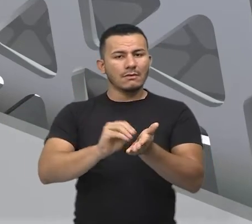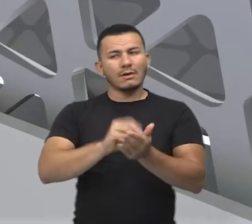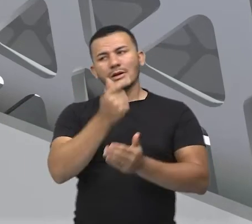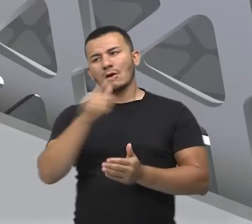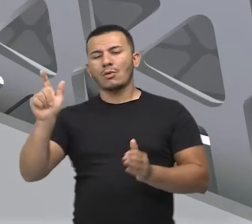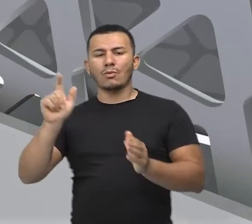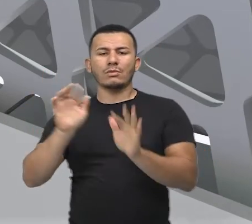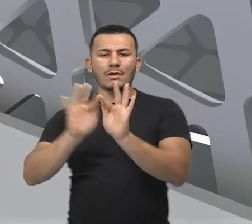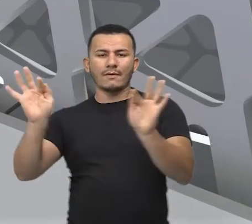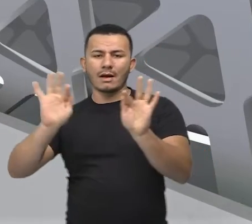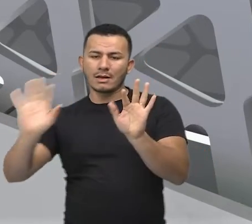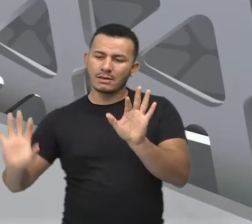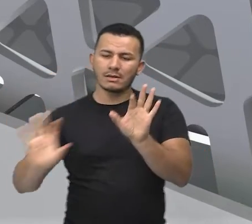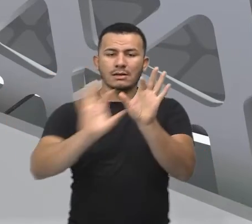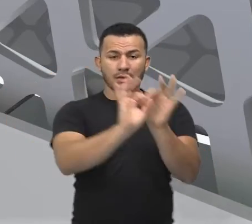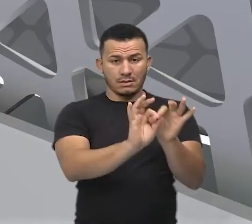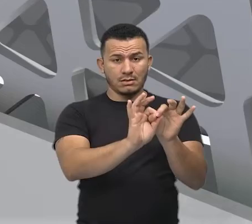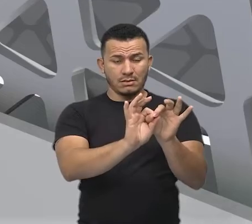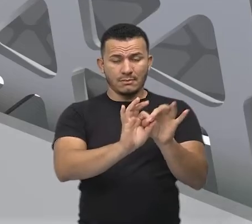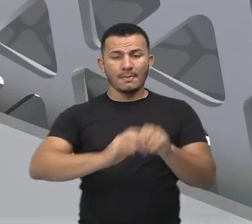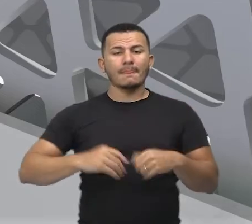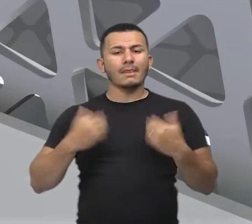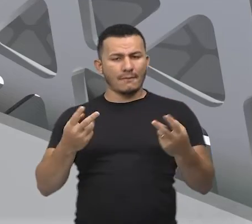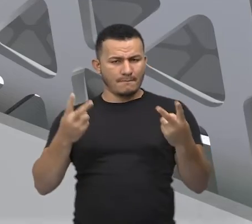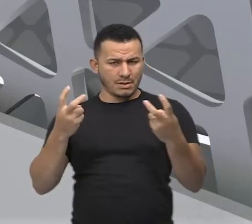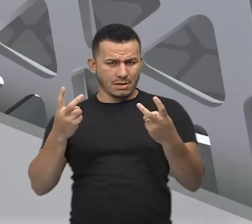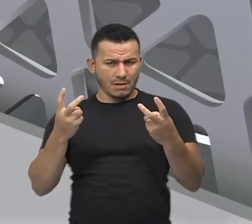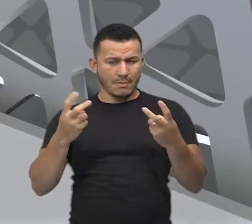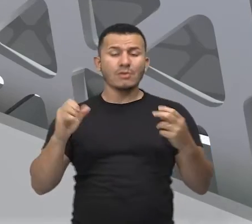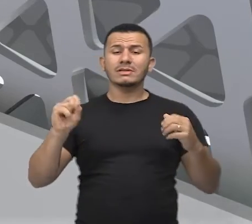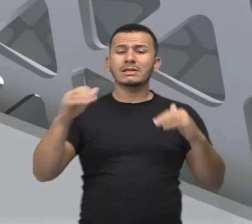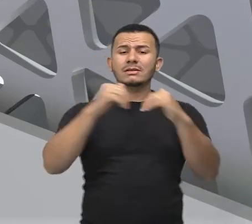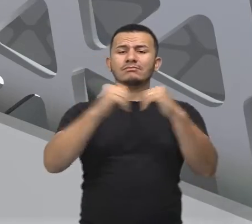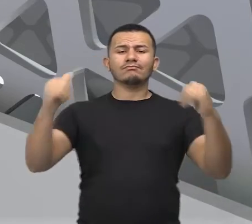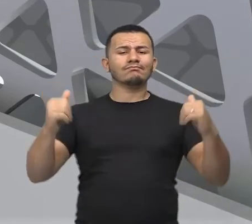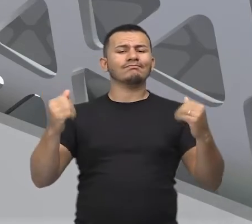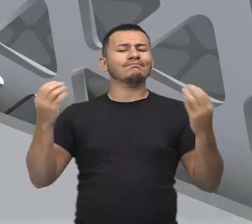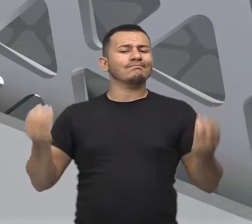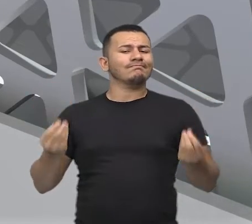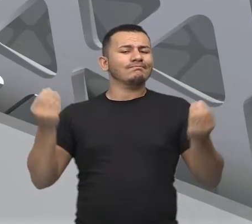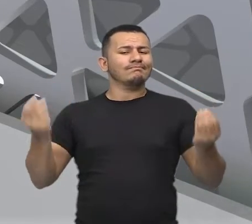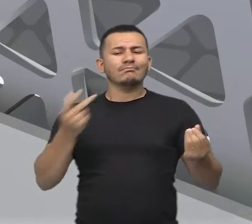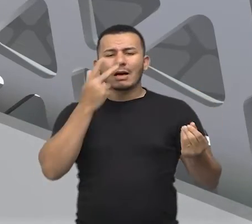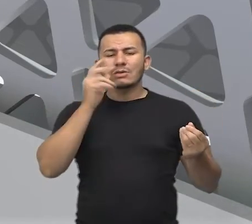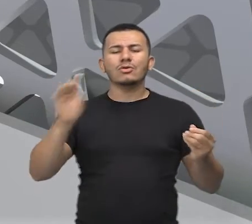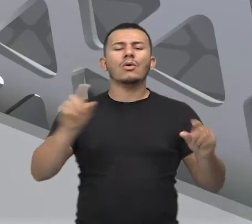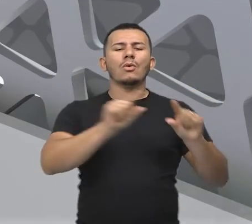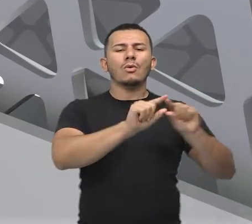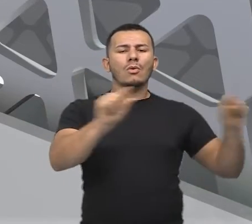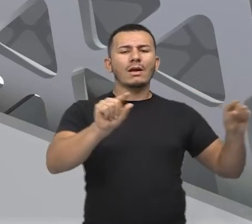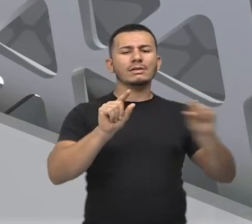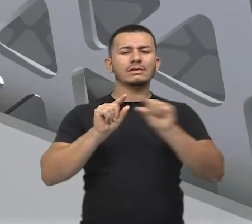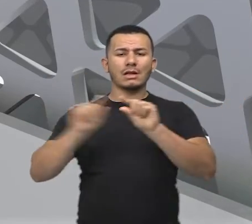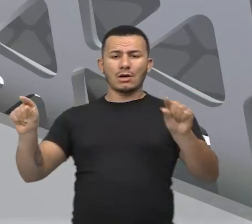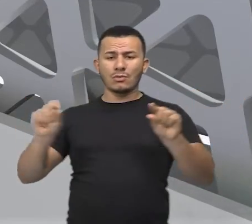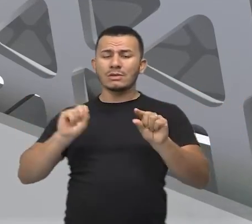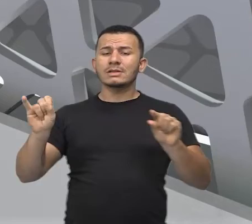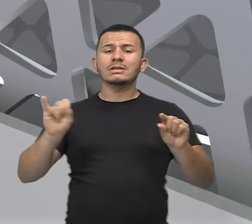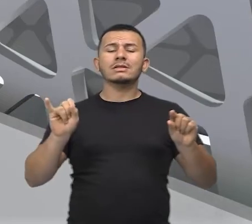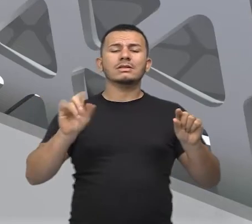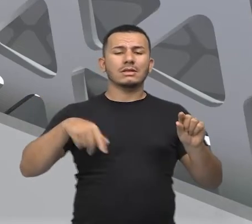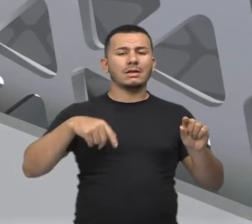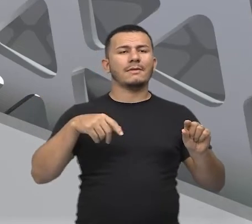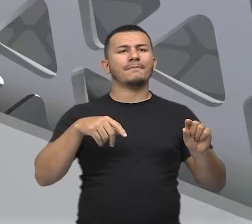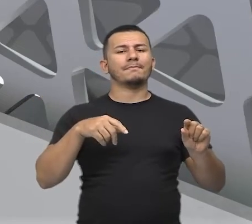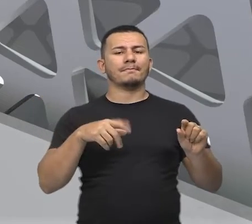complemento é outra oração, que irá. Então, observe que elas separadas, elas são apenas orações. Se eu tiver